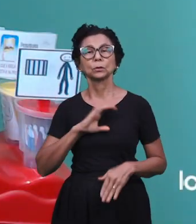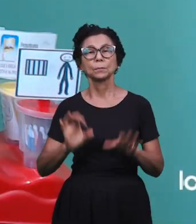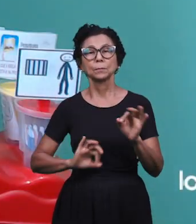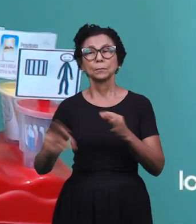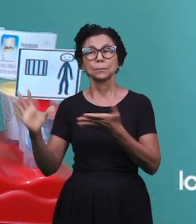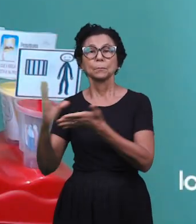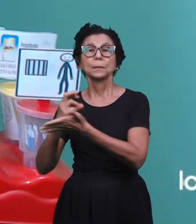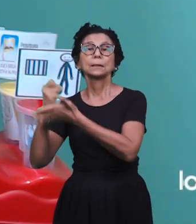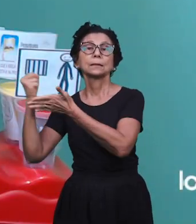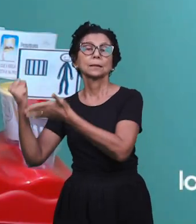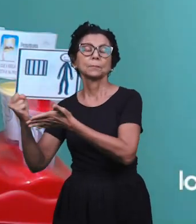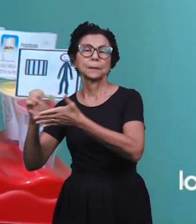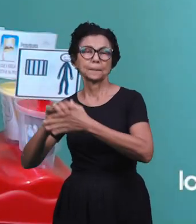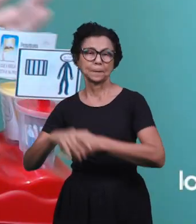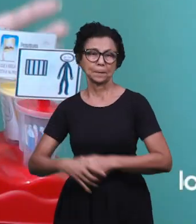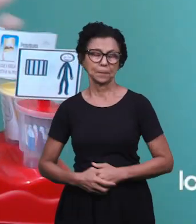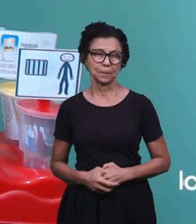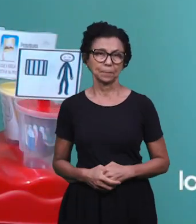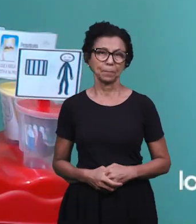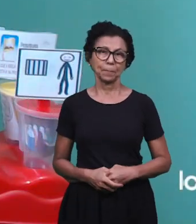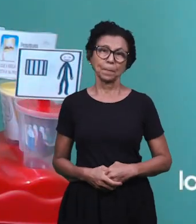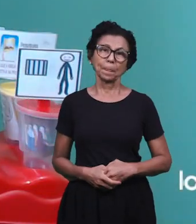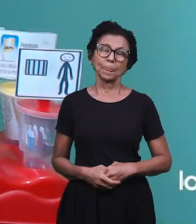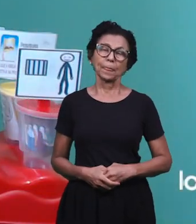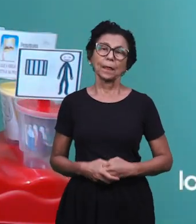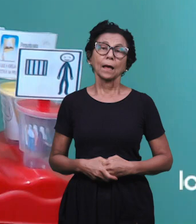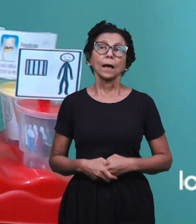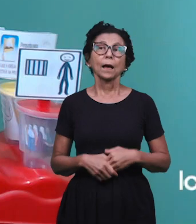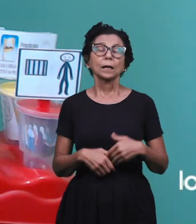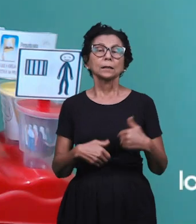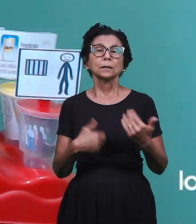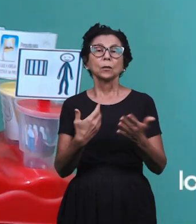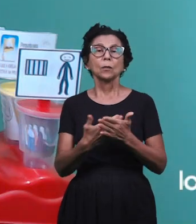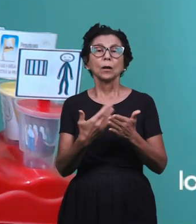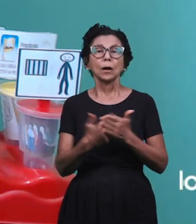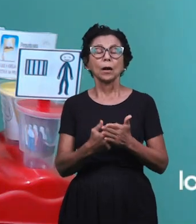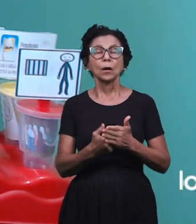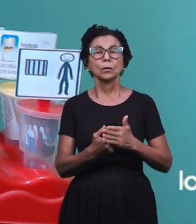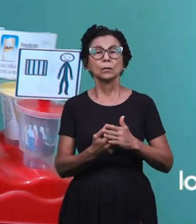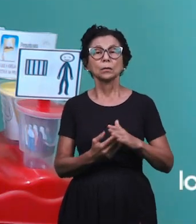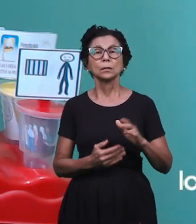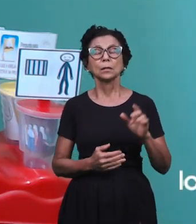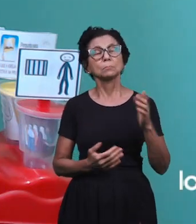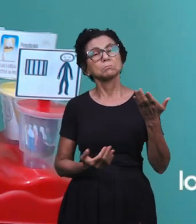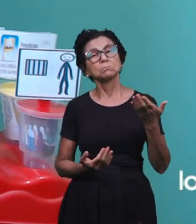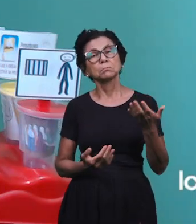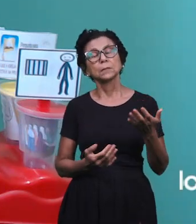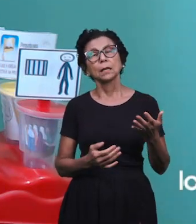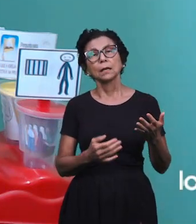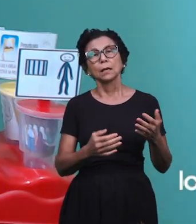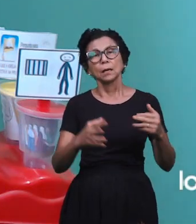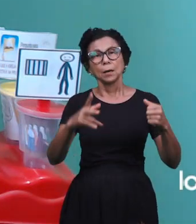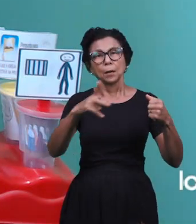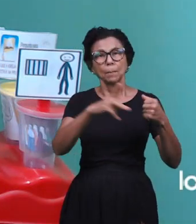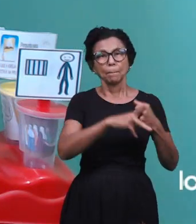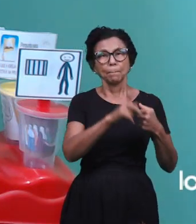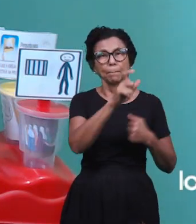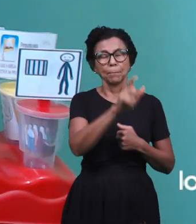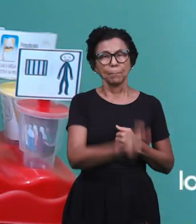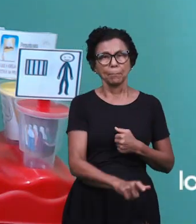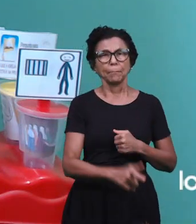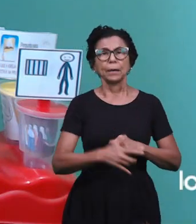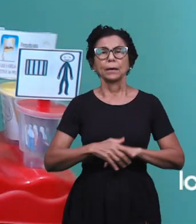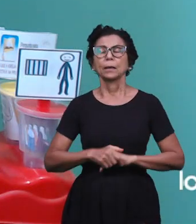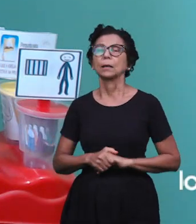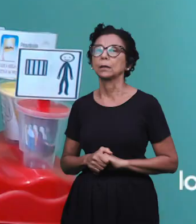arrebatamento. Qual é a aula? É sobre Pedro, que fala que Pedro foi preso, mas a igreja, como corpo,